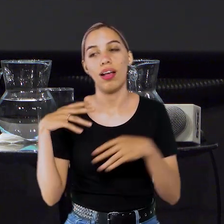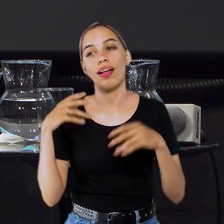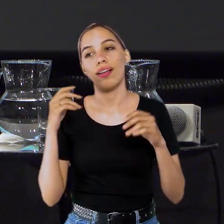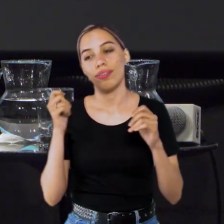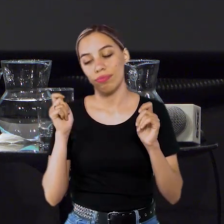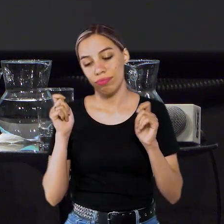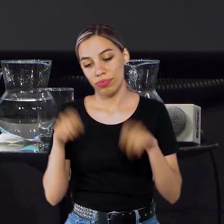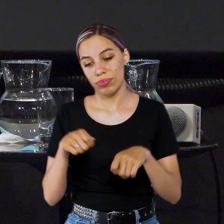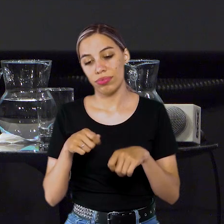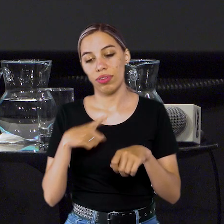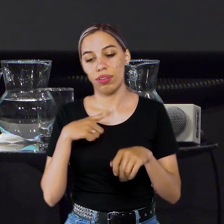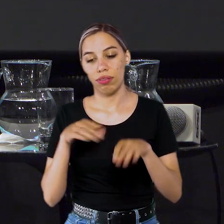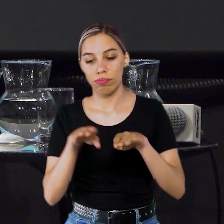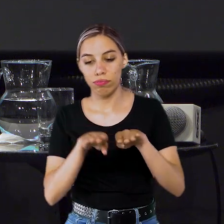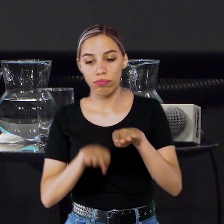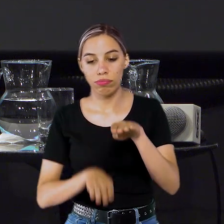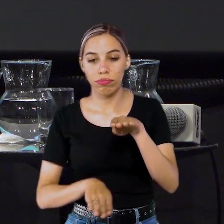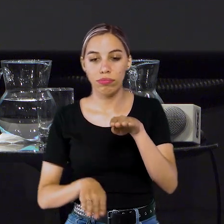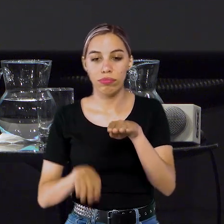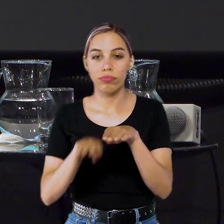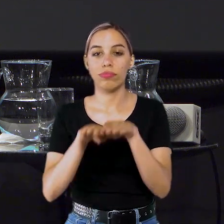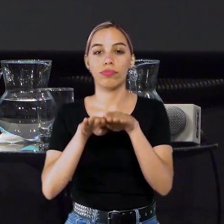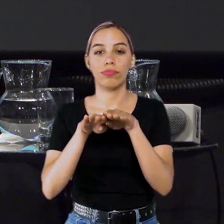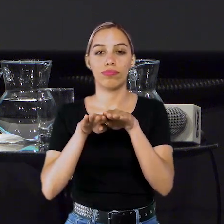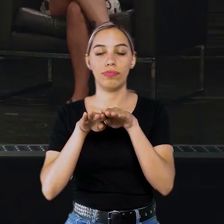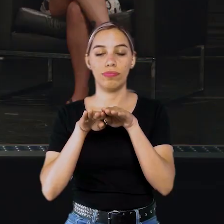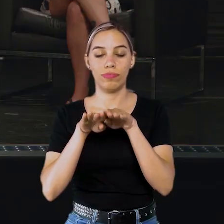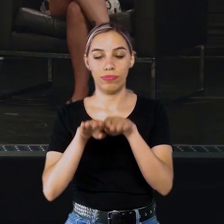buscaremos esse equilíbrio.